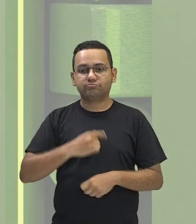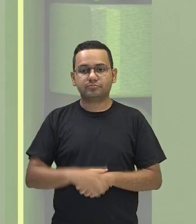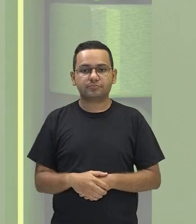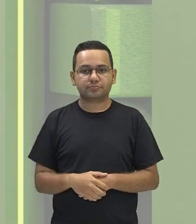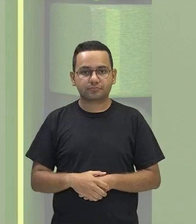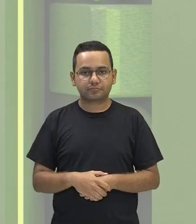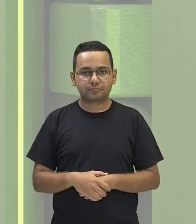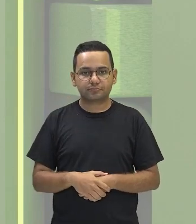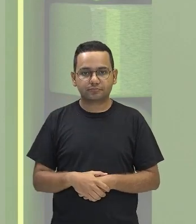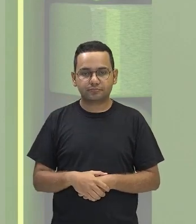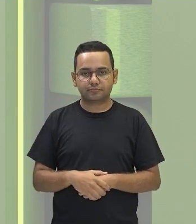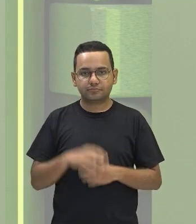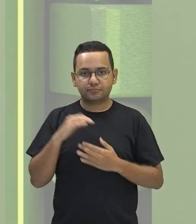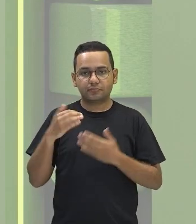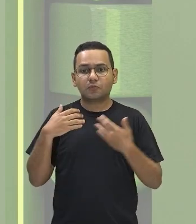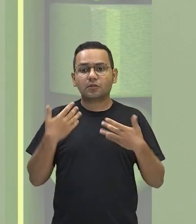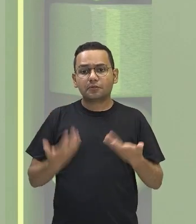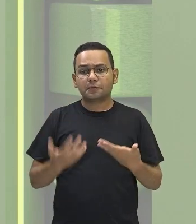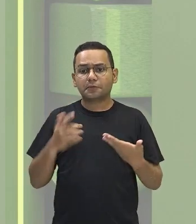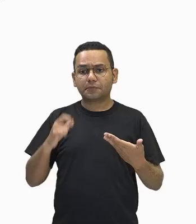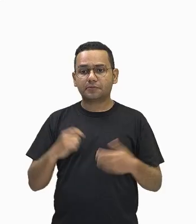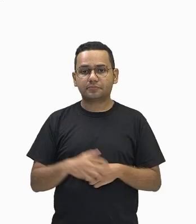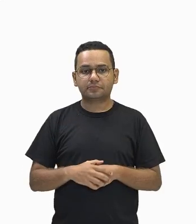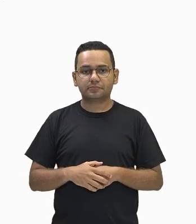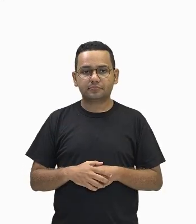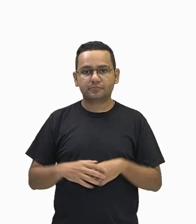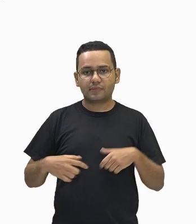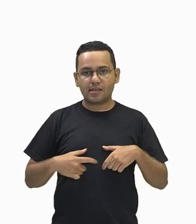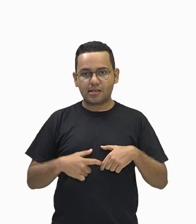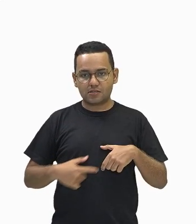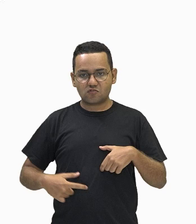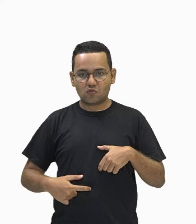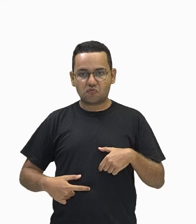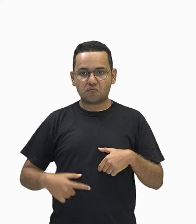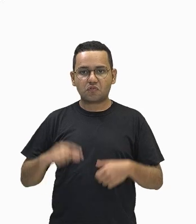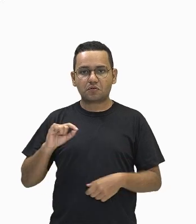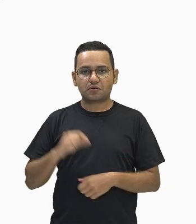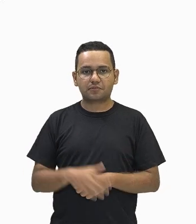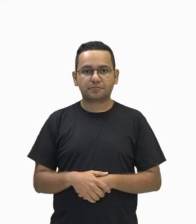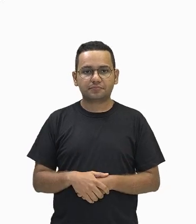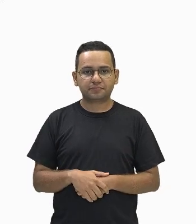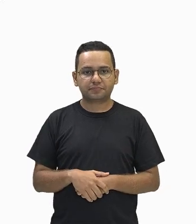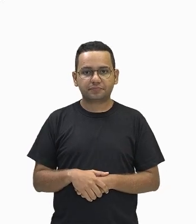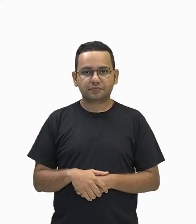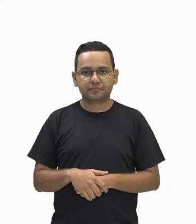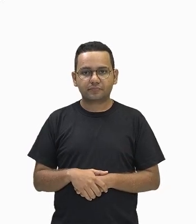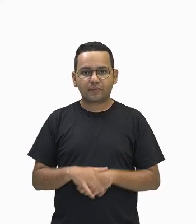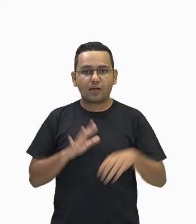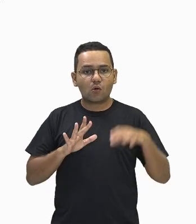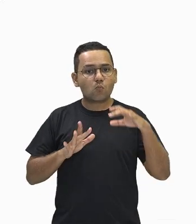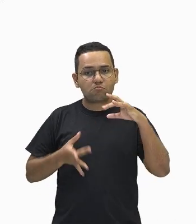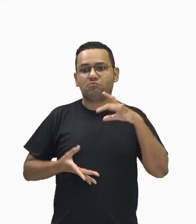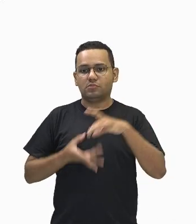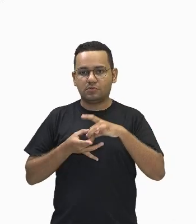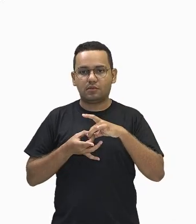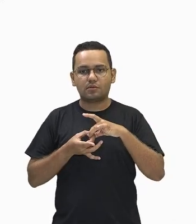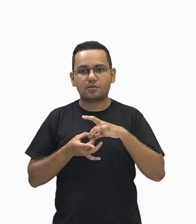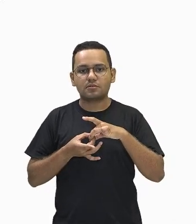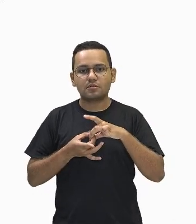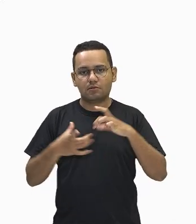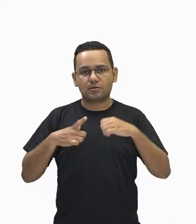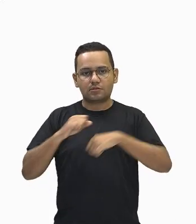Então, o esôfago é a comunicação. O esôfago é um conduto musculoso